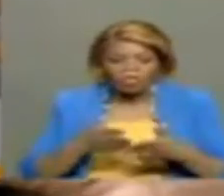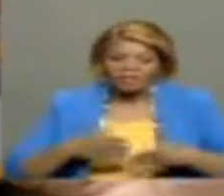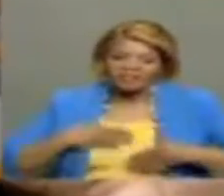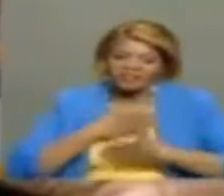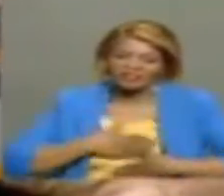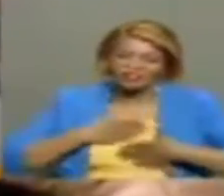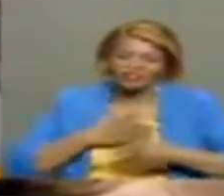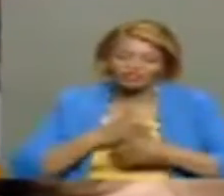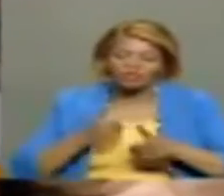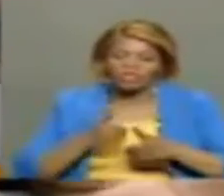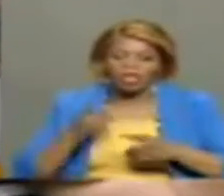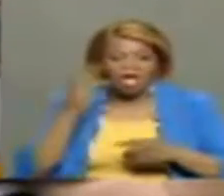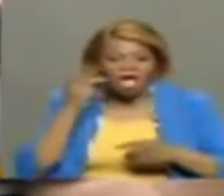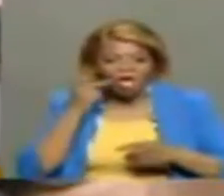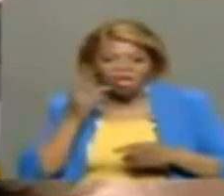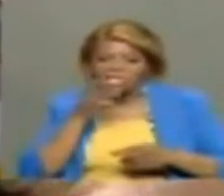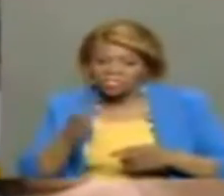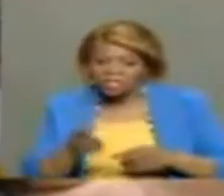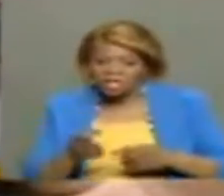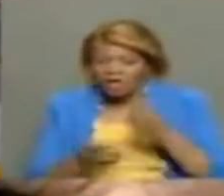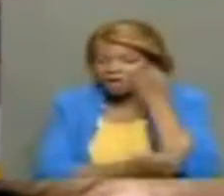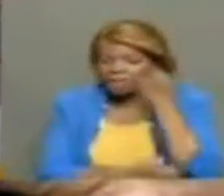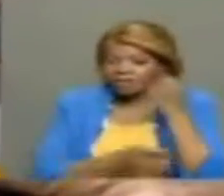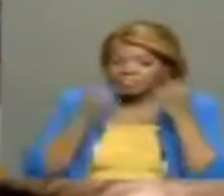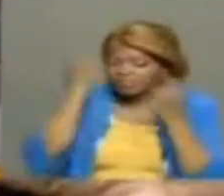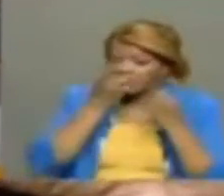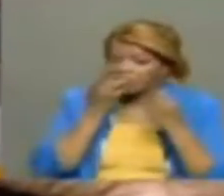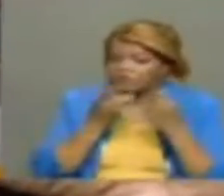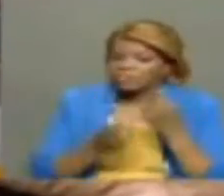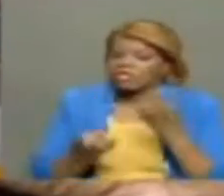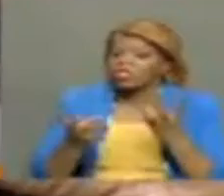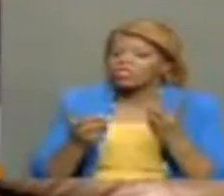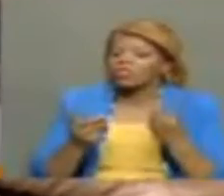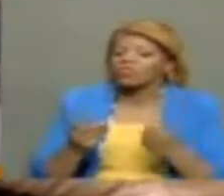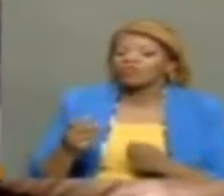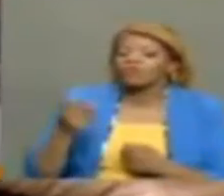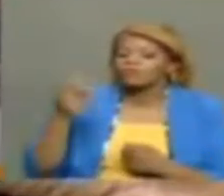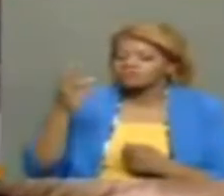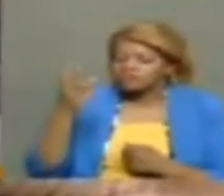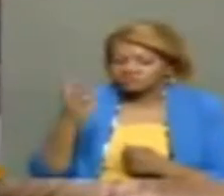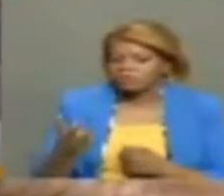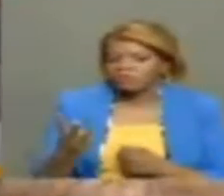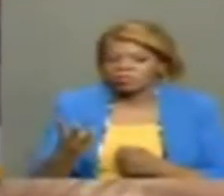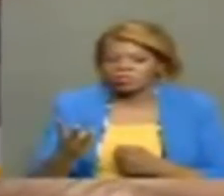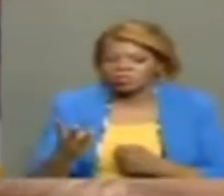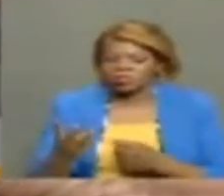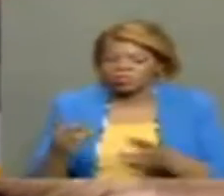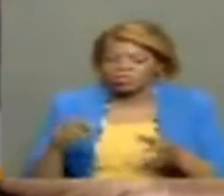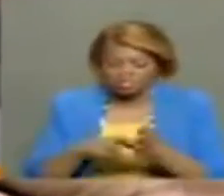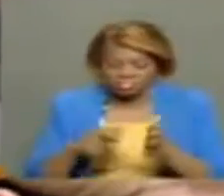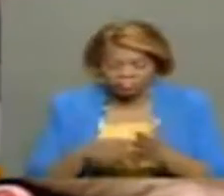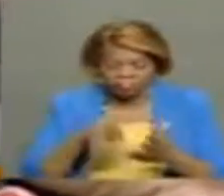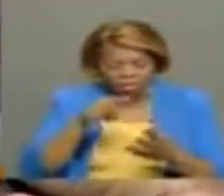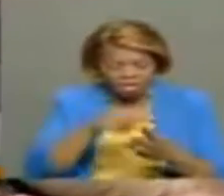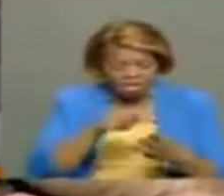Angola ter sido o terceiro país africano a ser escolhido para a entrega de vacinas. Recebeu o